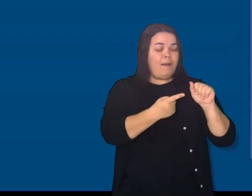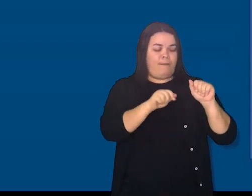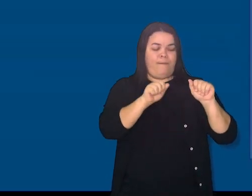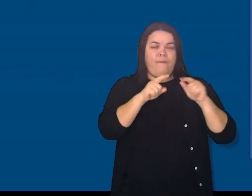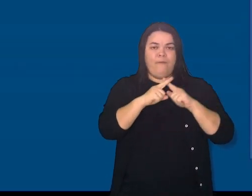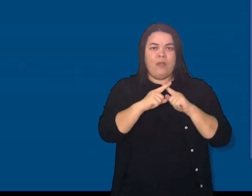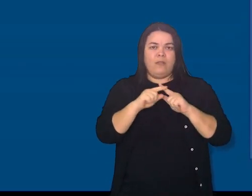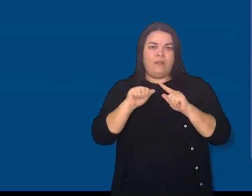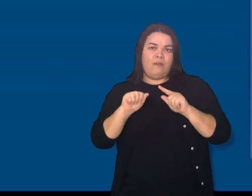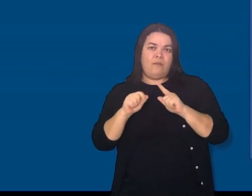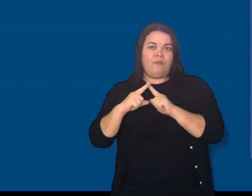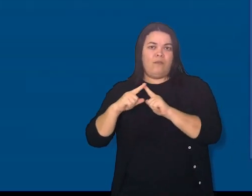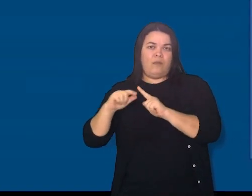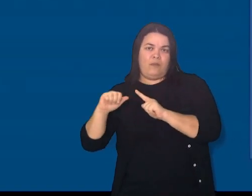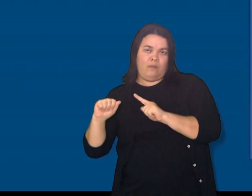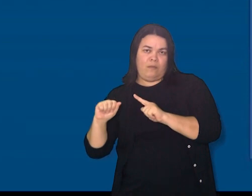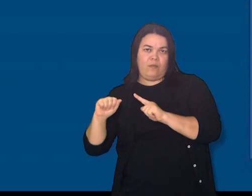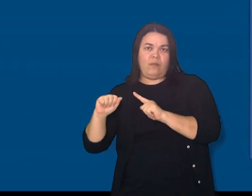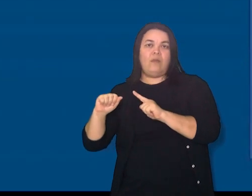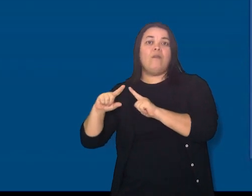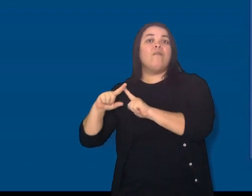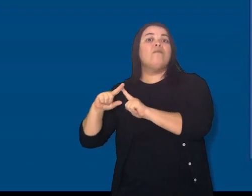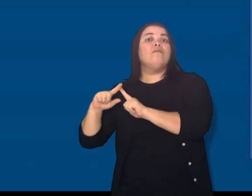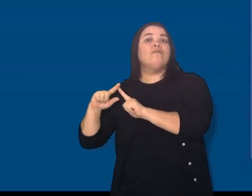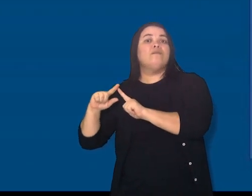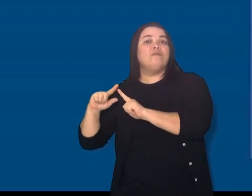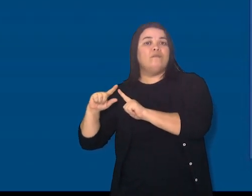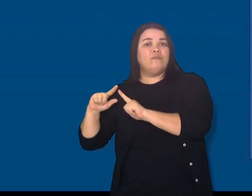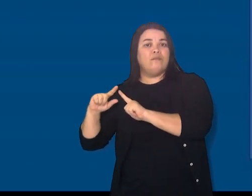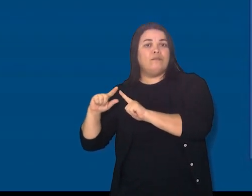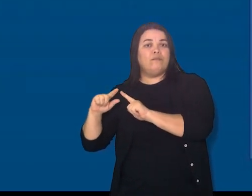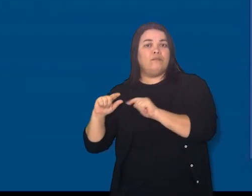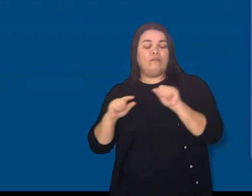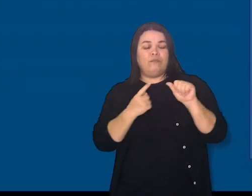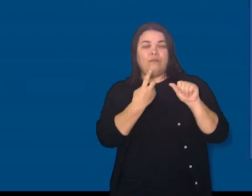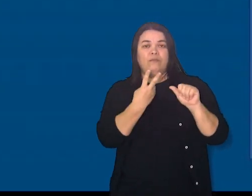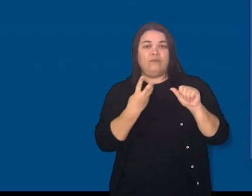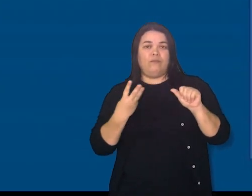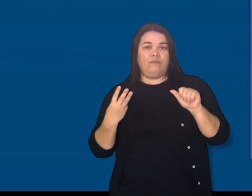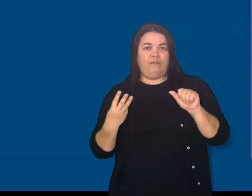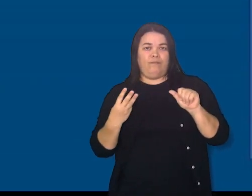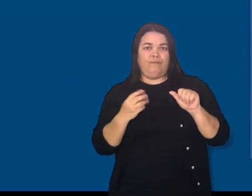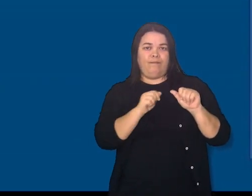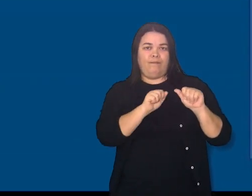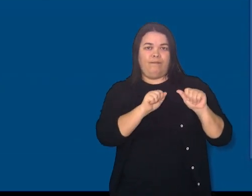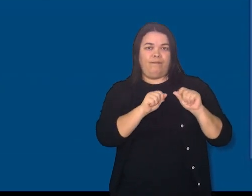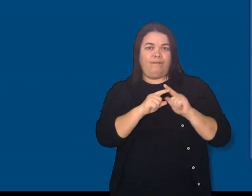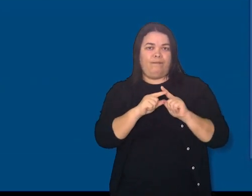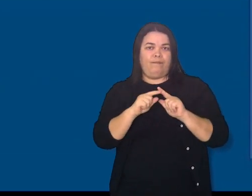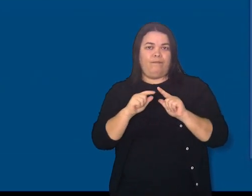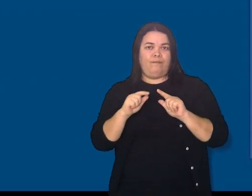A vezes A, vezes A, vezes A,